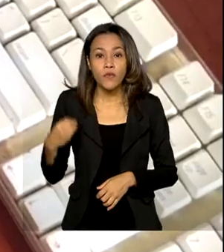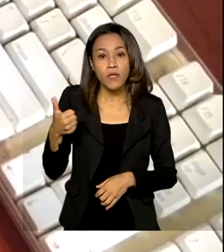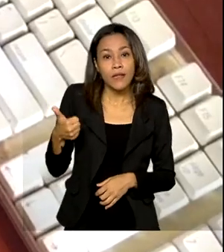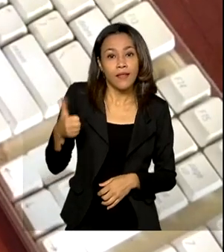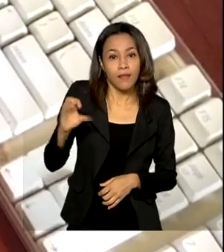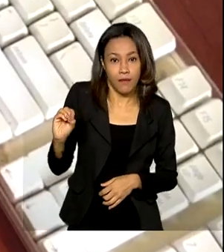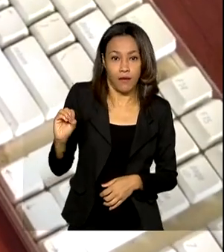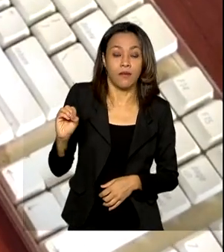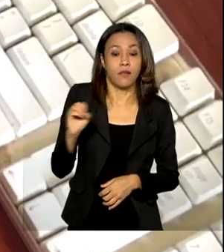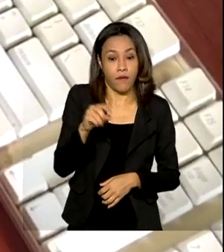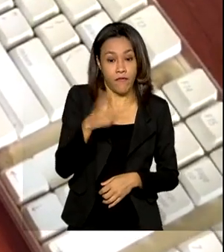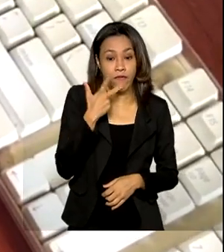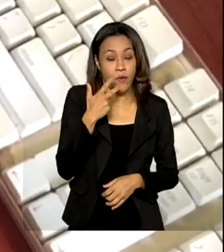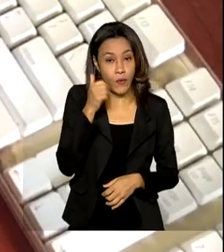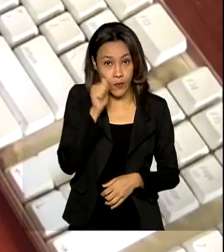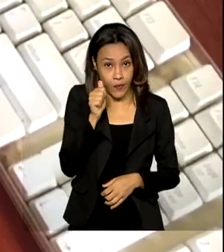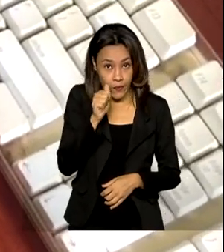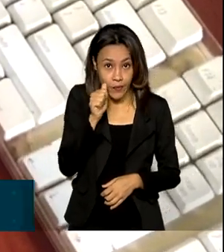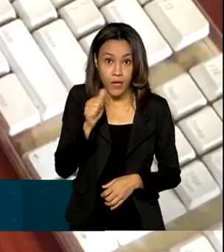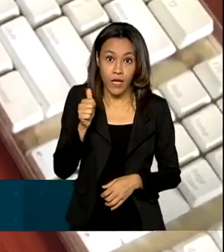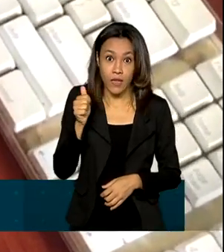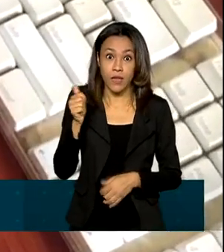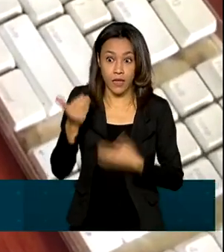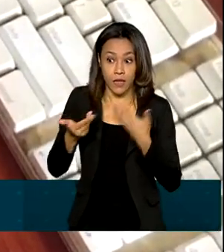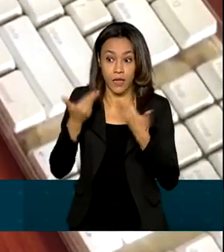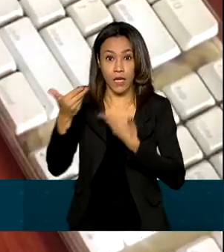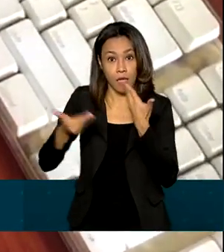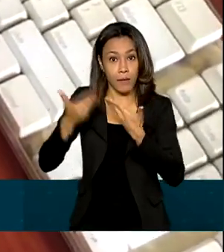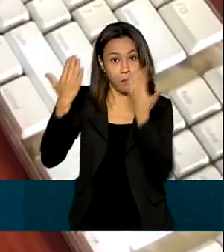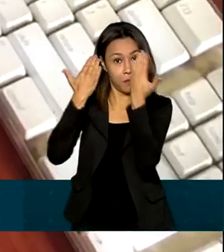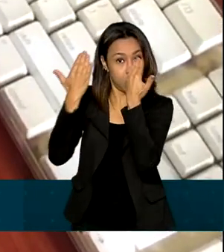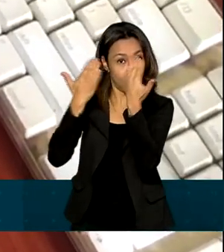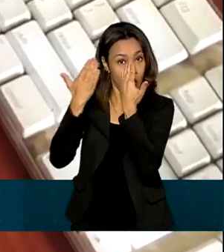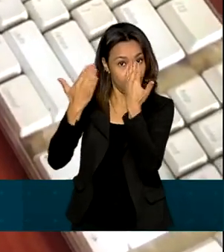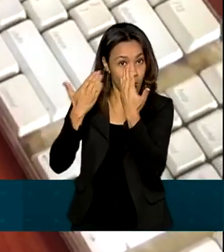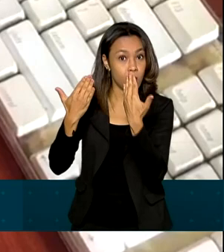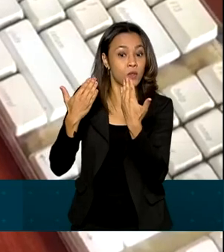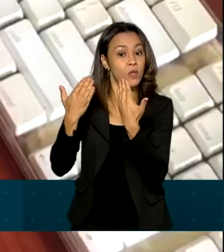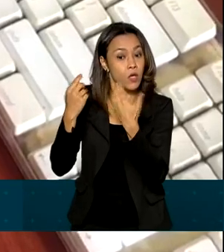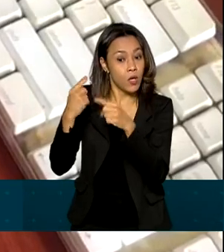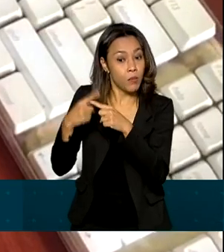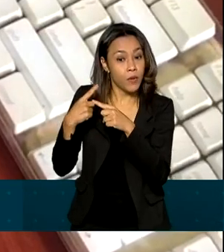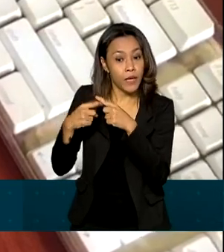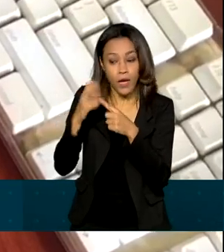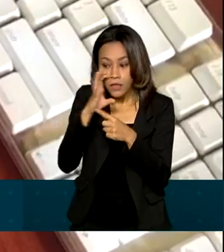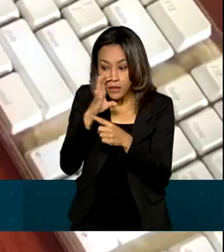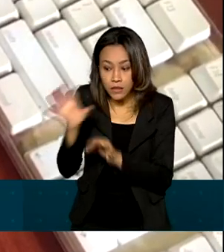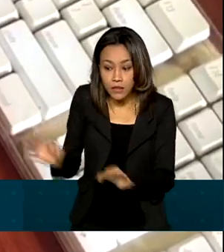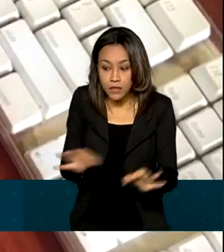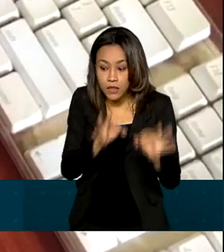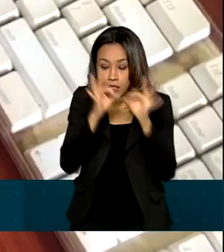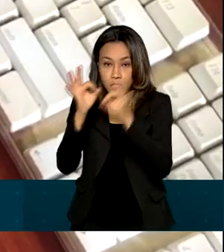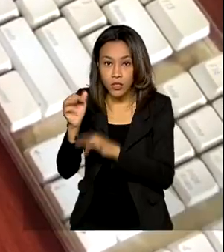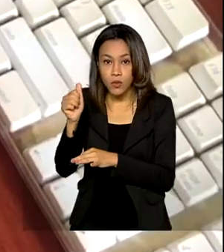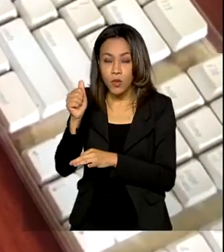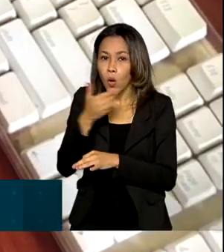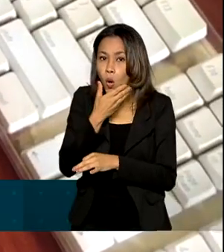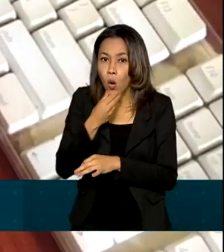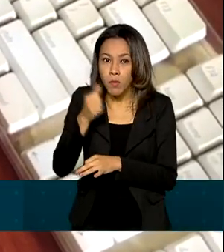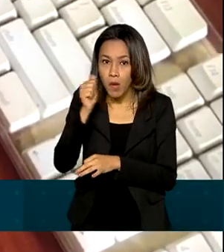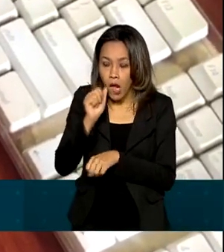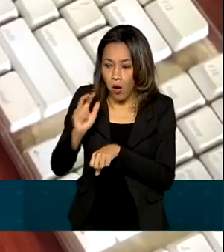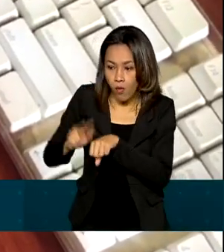Ela conta que a filha passou a fazer tratamento psicológico após assistir pornografia em um site